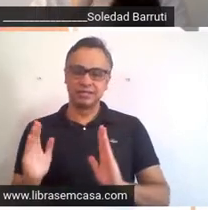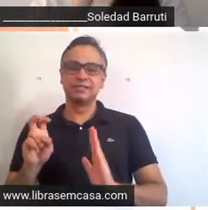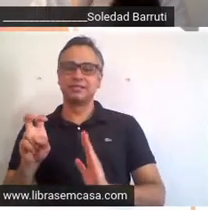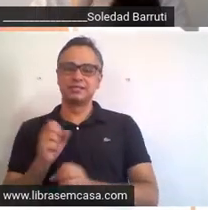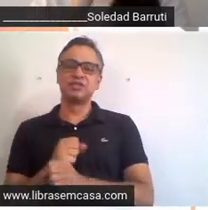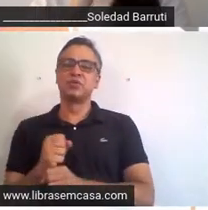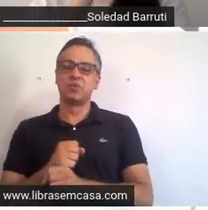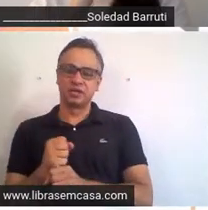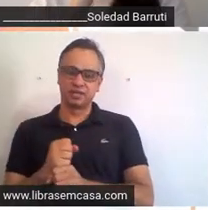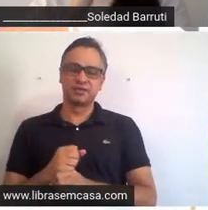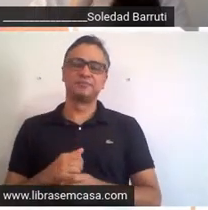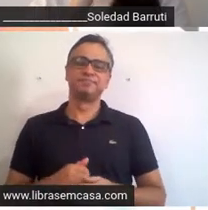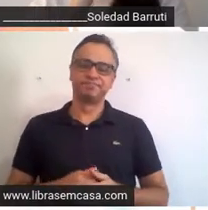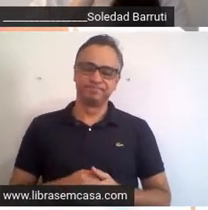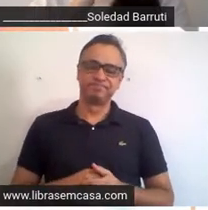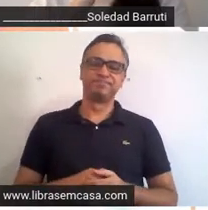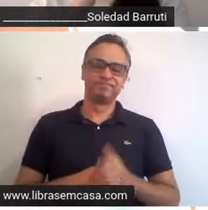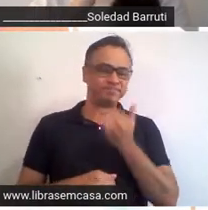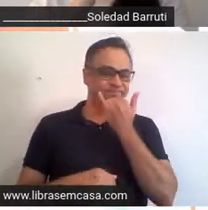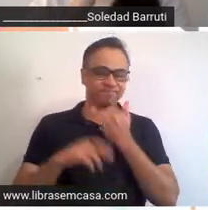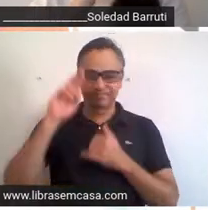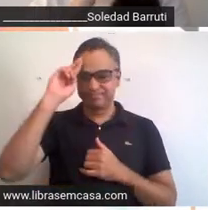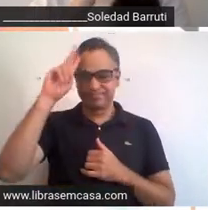em 5.